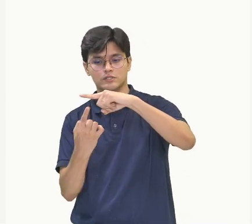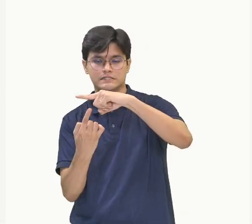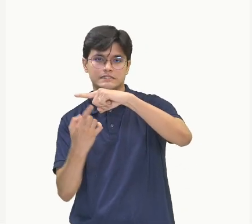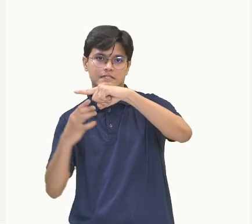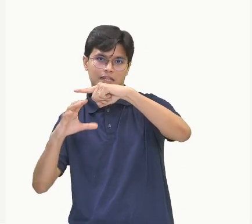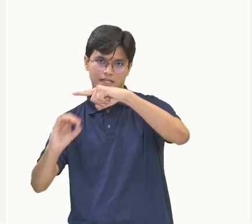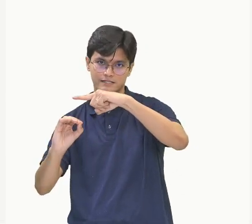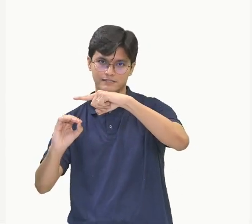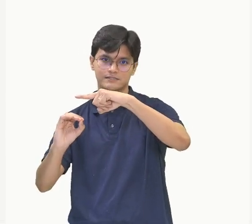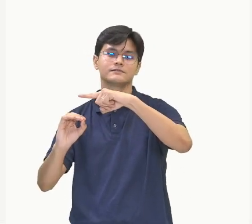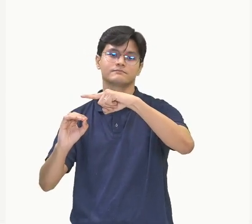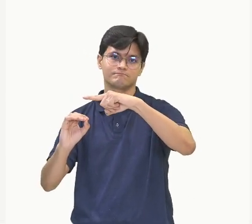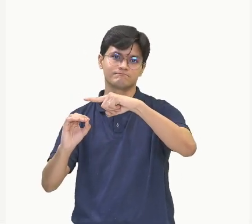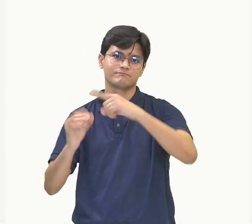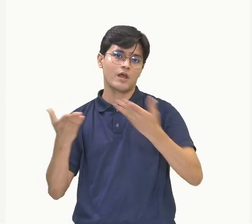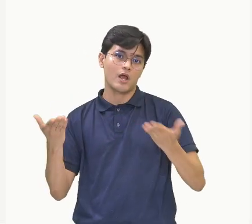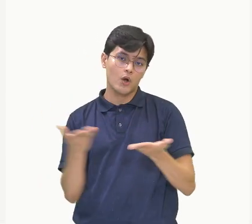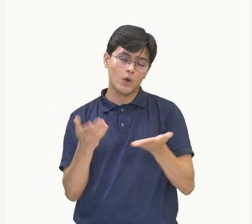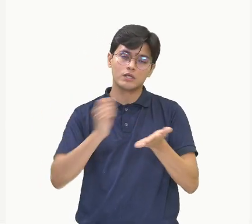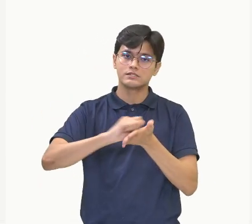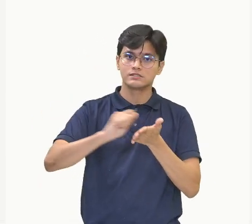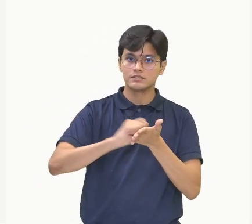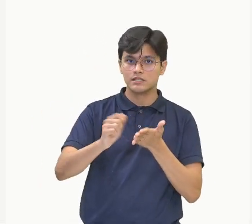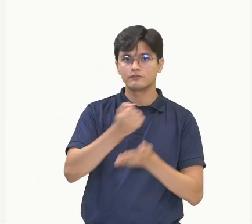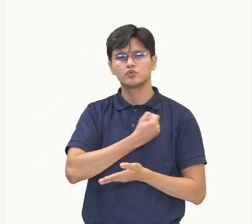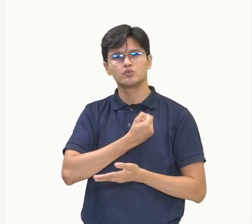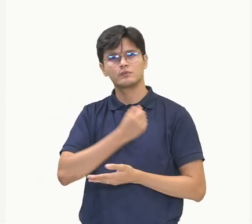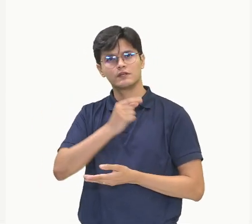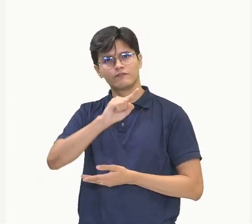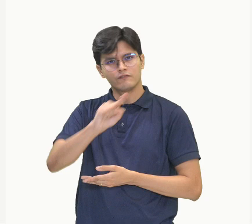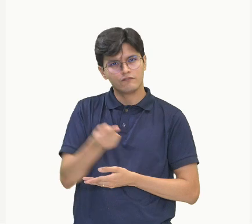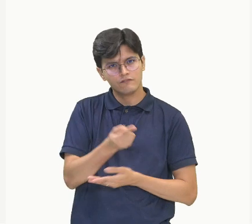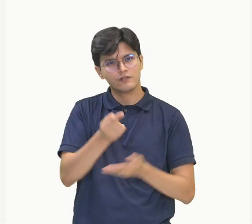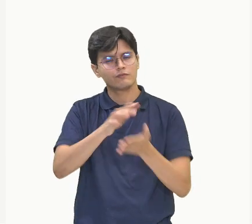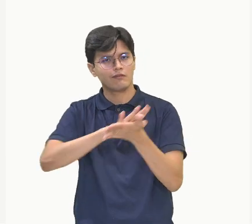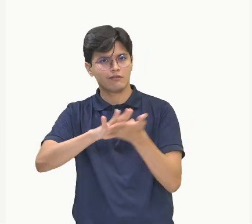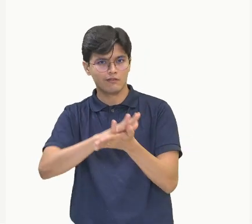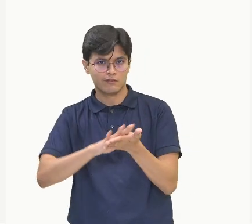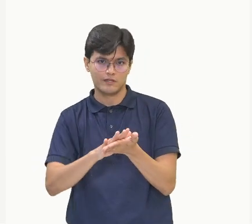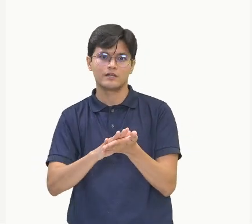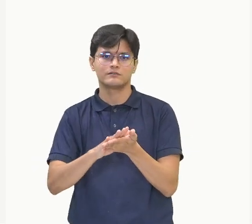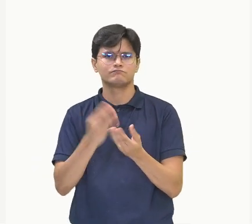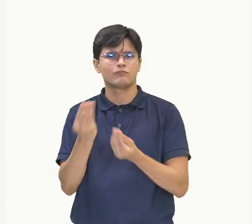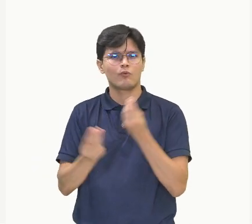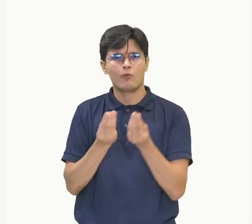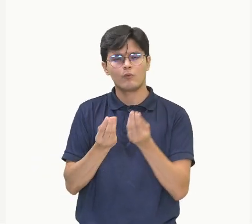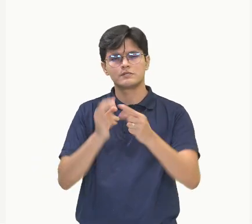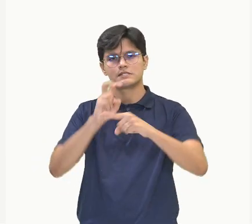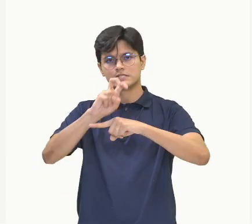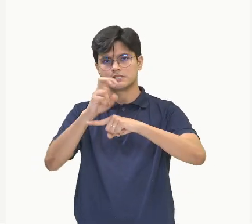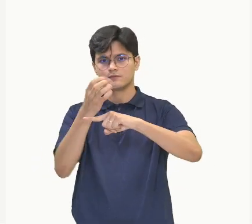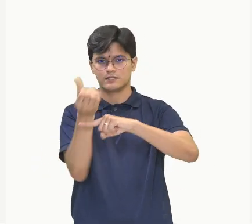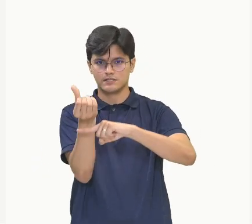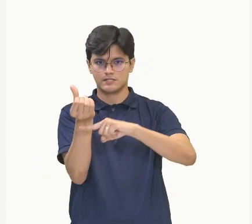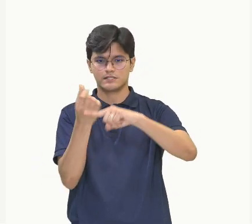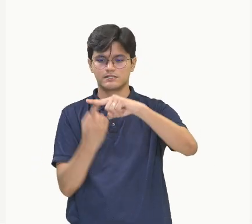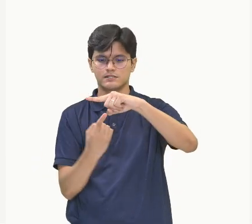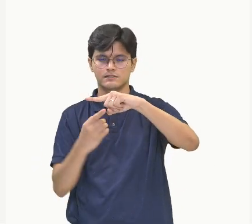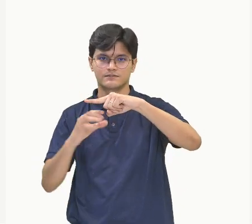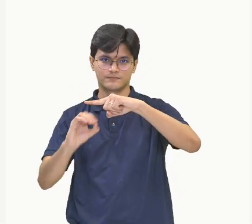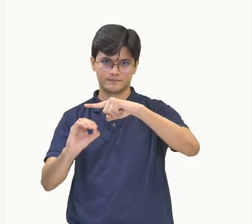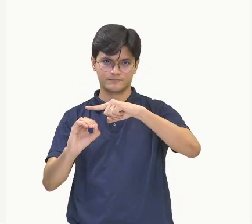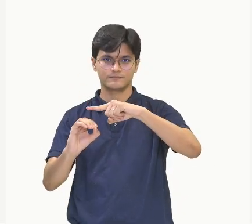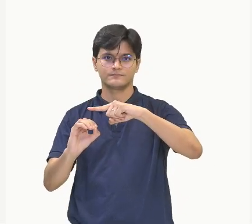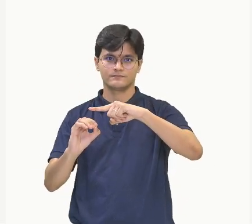Vai ficar 56. Ou seja, 5,6, ou 5